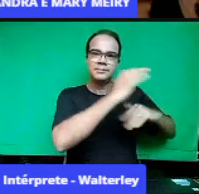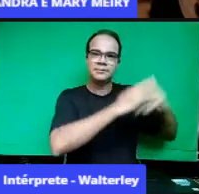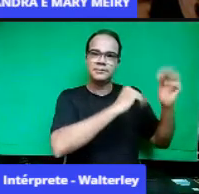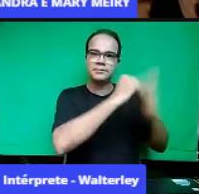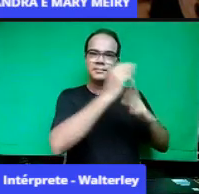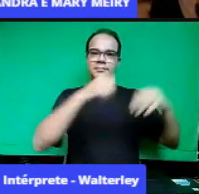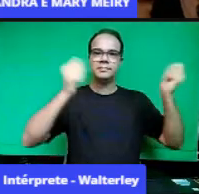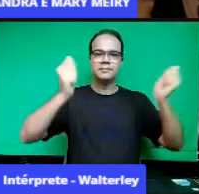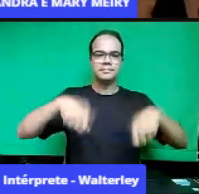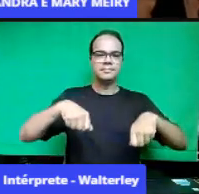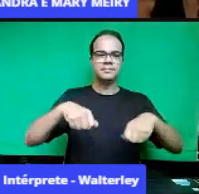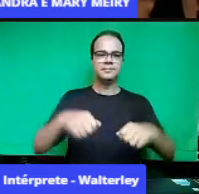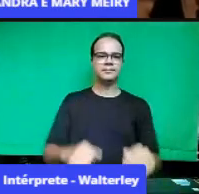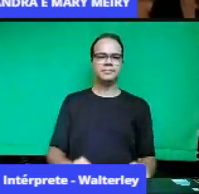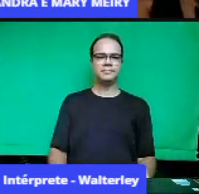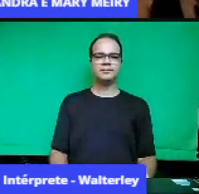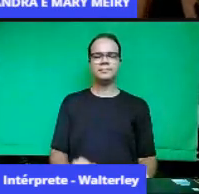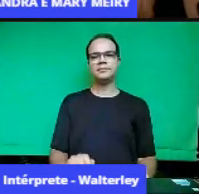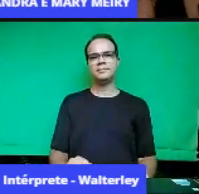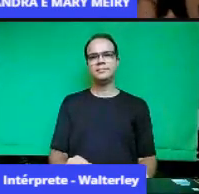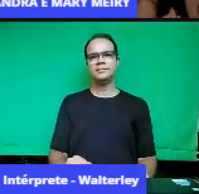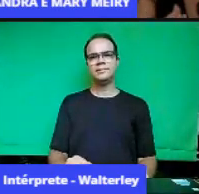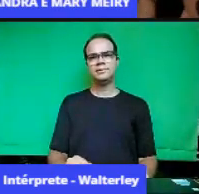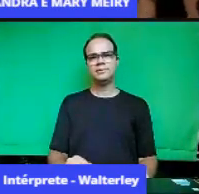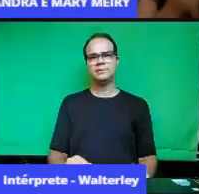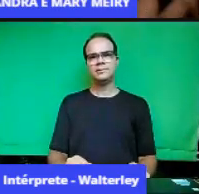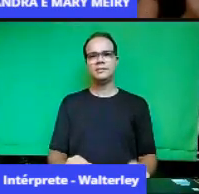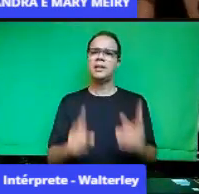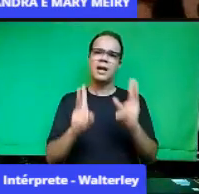puxar... parceria, pais, né?